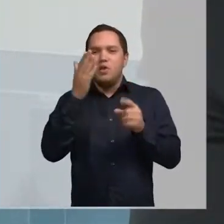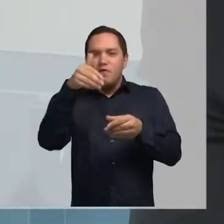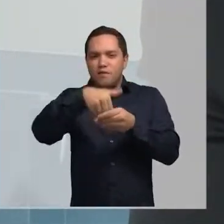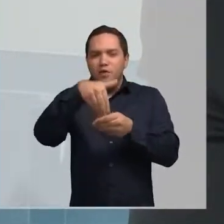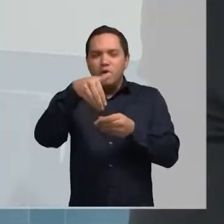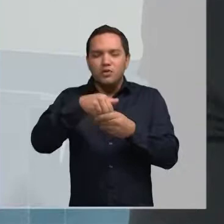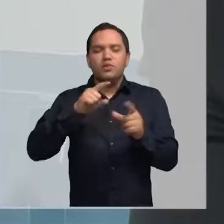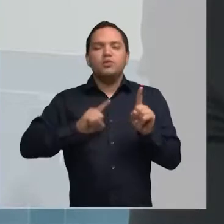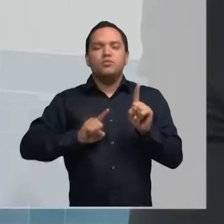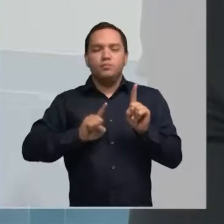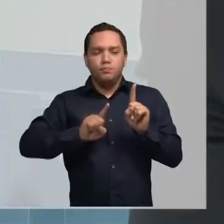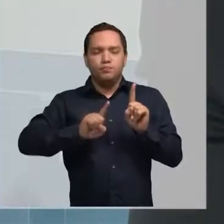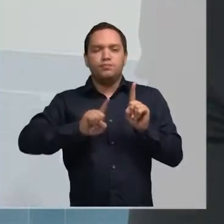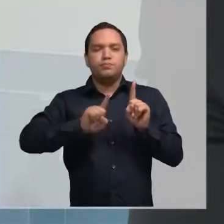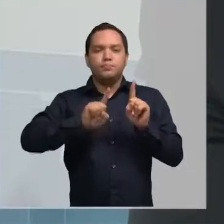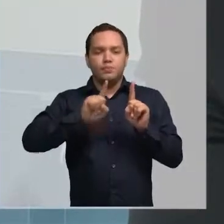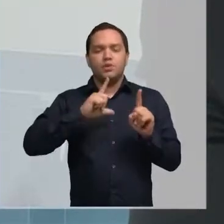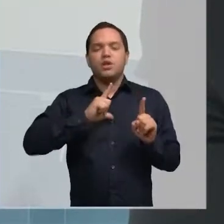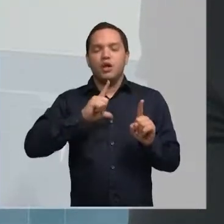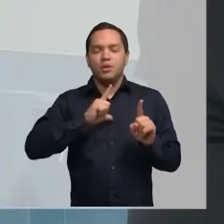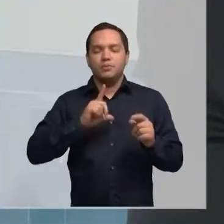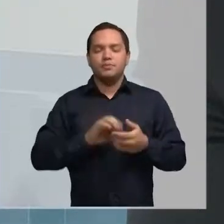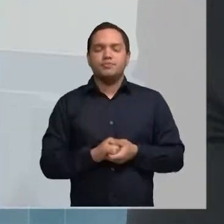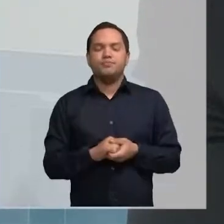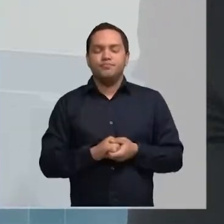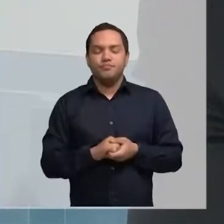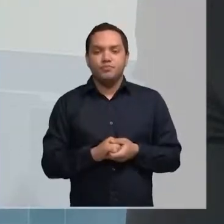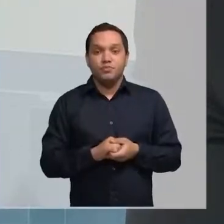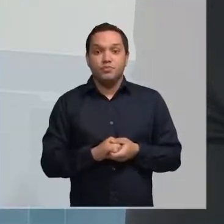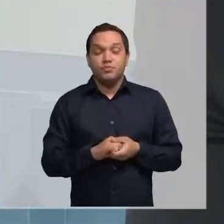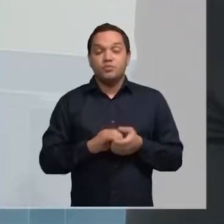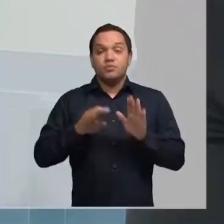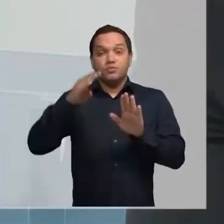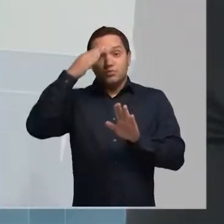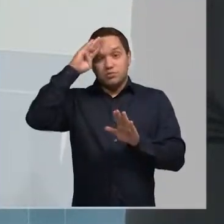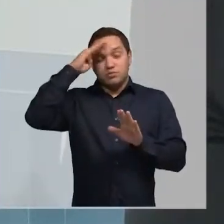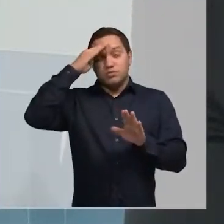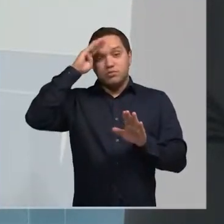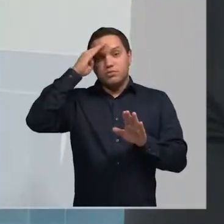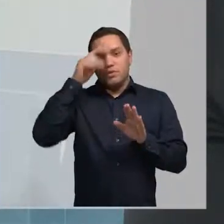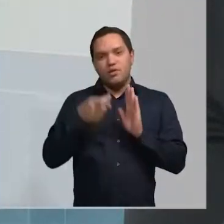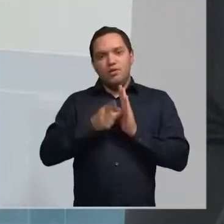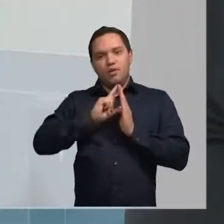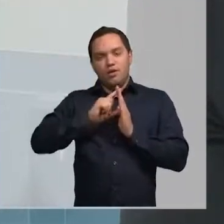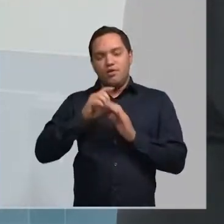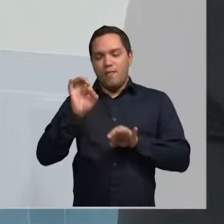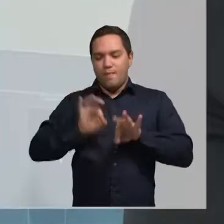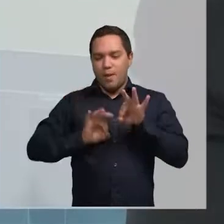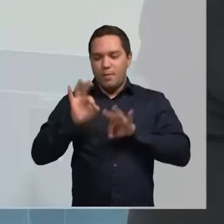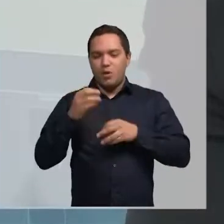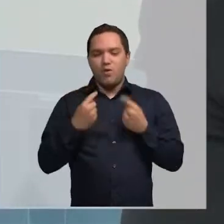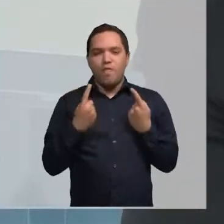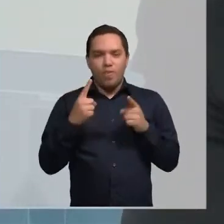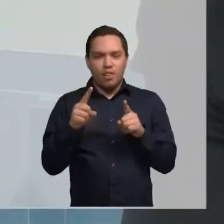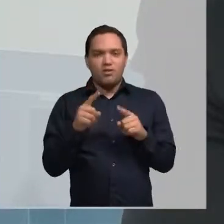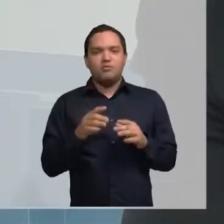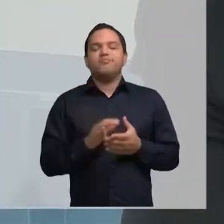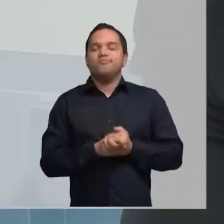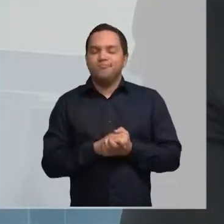o Luiz falou já, né? E o Bolsonaro se preparou para desconstruir a Globo. Foi o que ele fez, né,